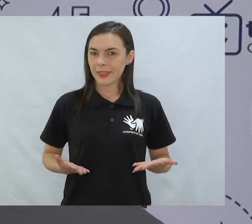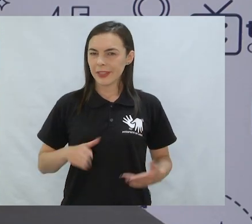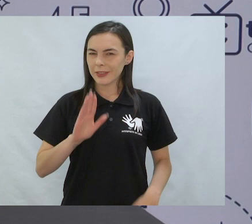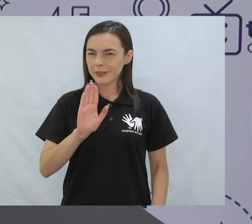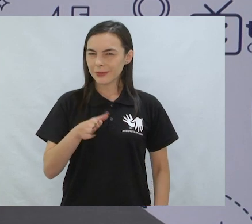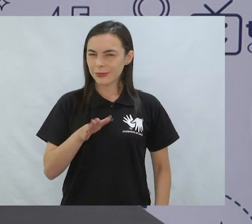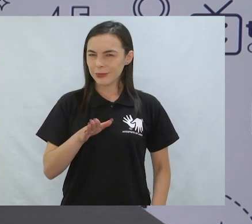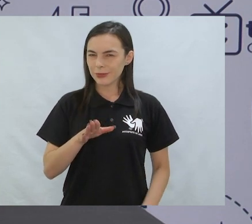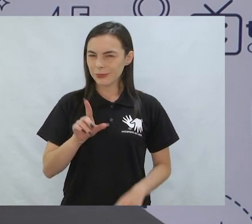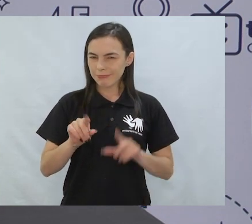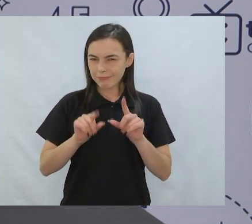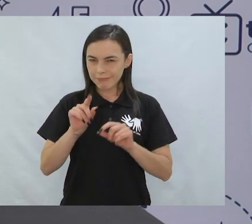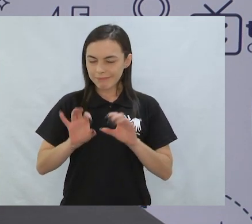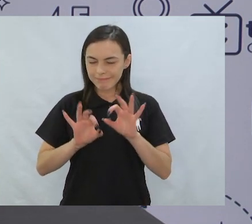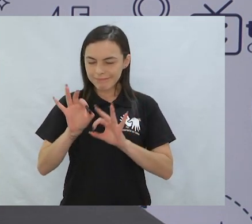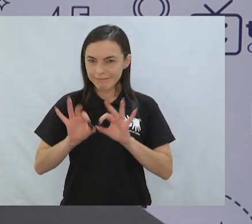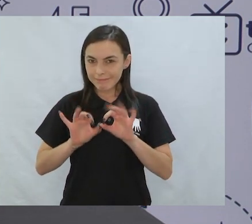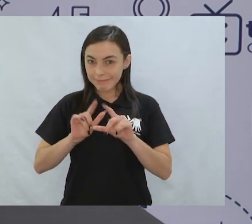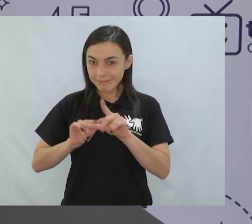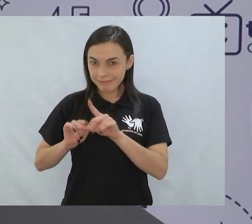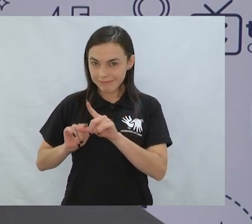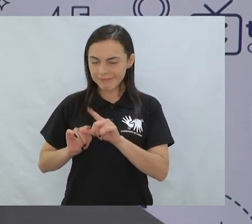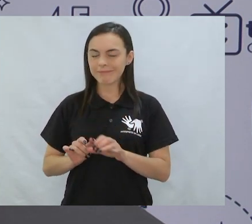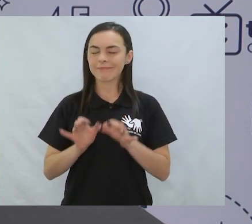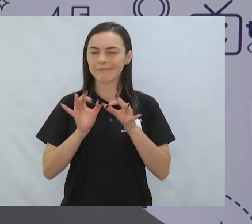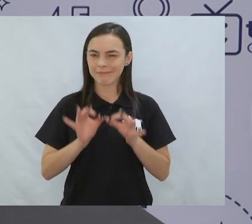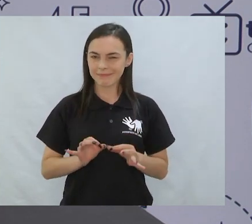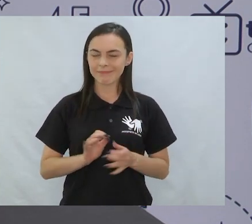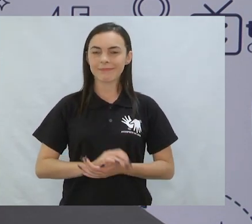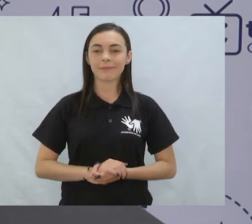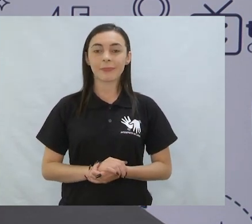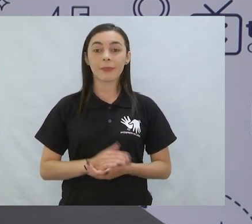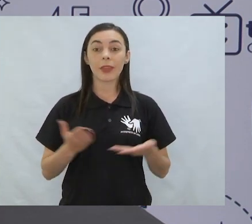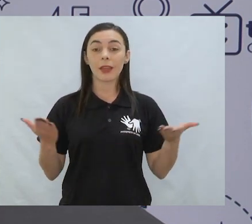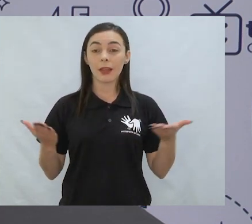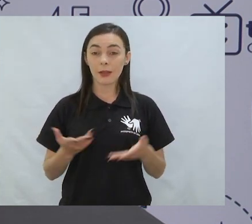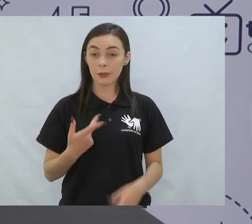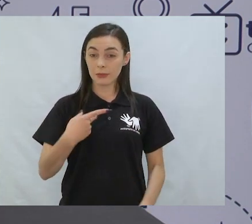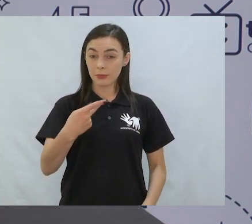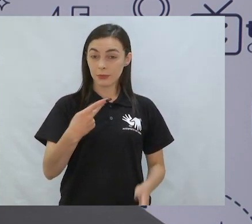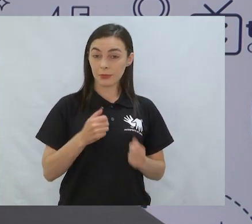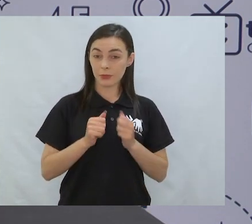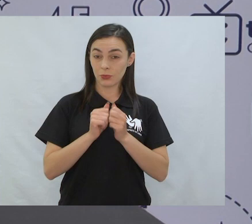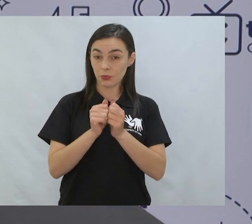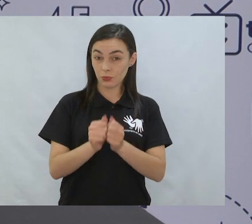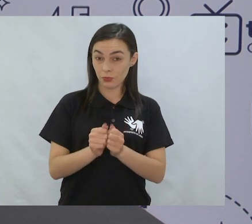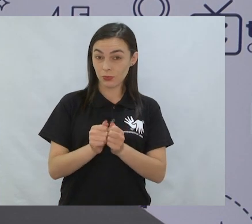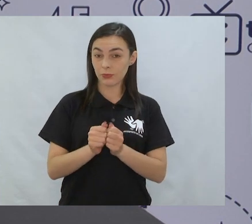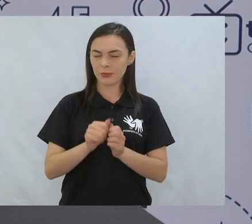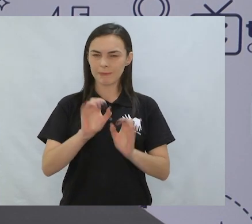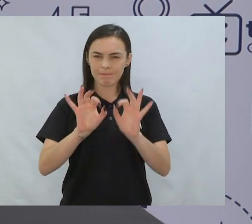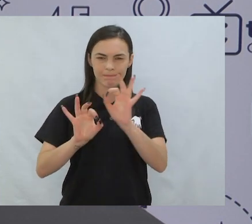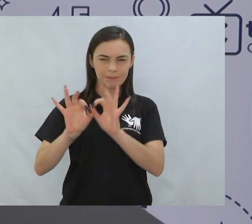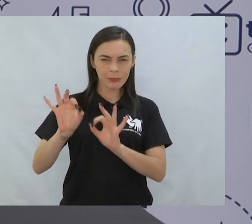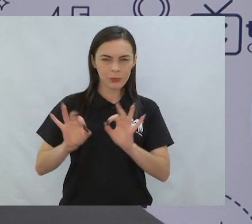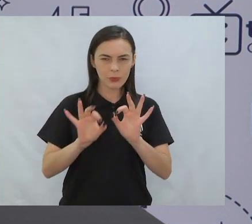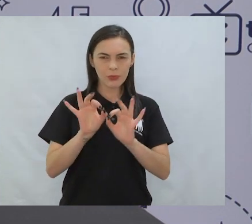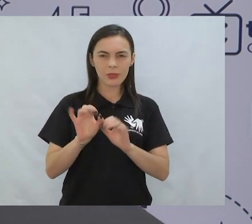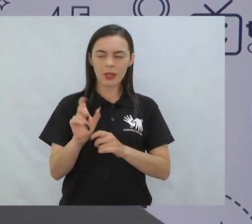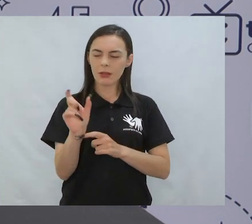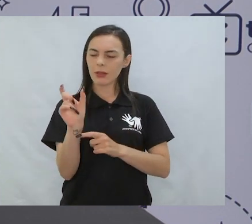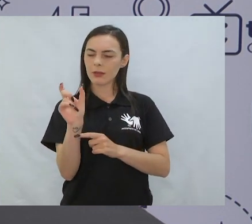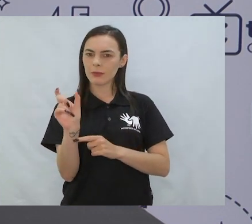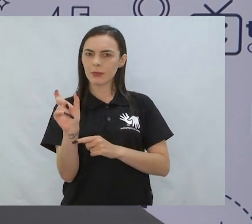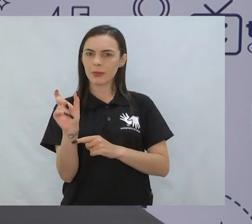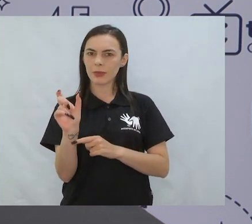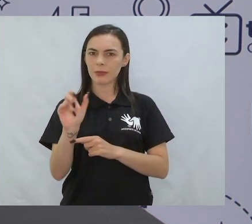E aí, separaram as letras? Tenho certeza que sim. Então agora juntos nós vamos montar como que